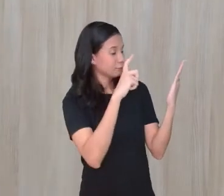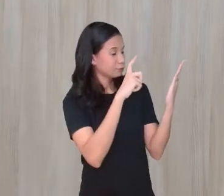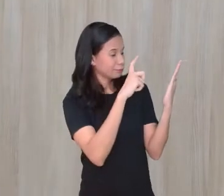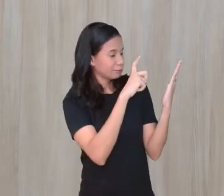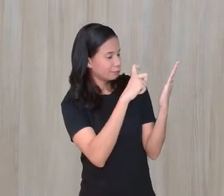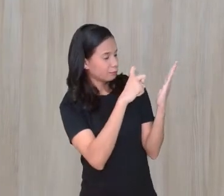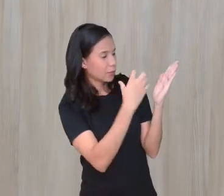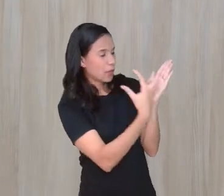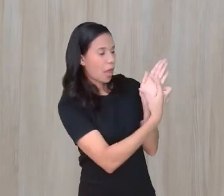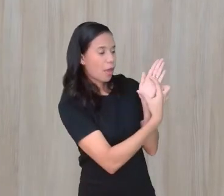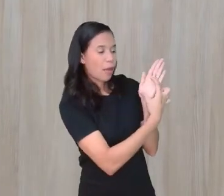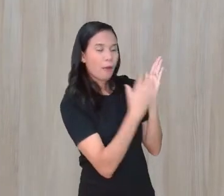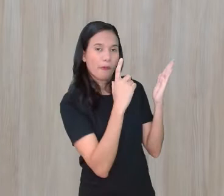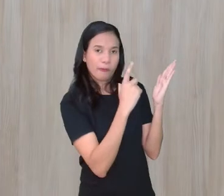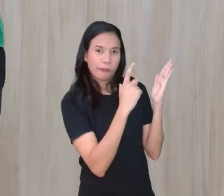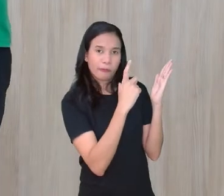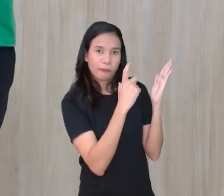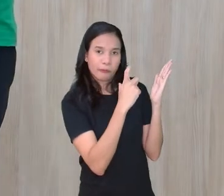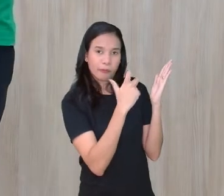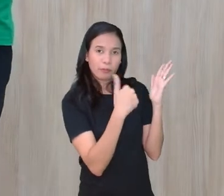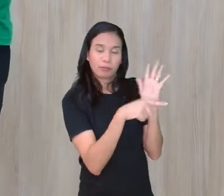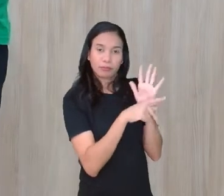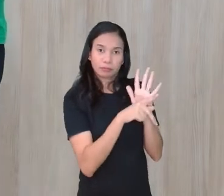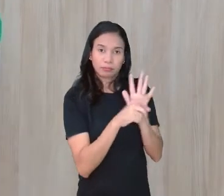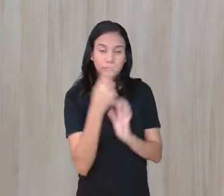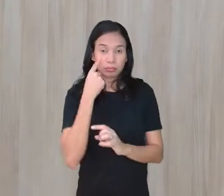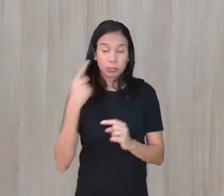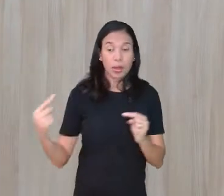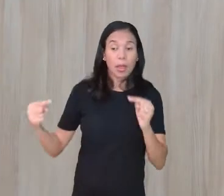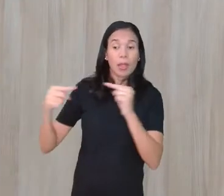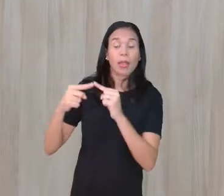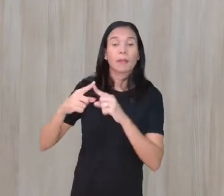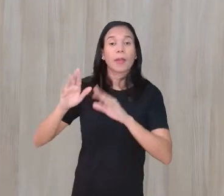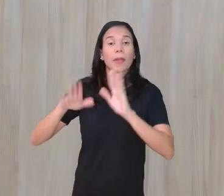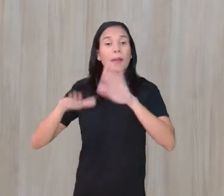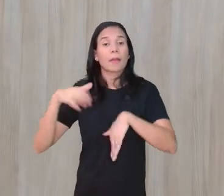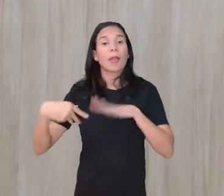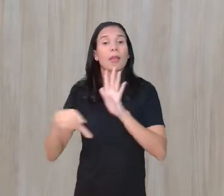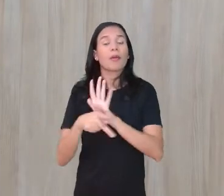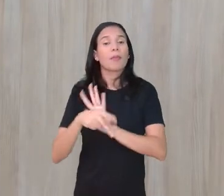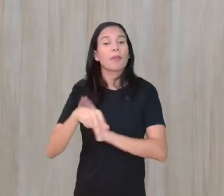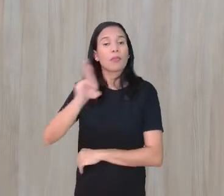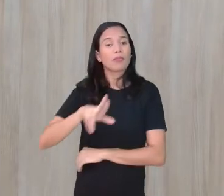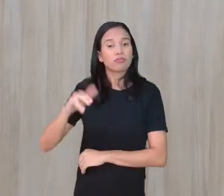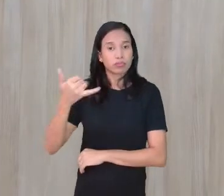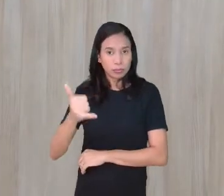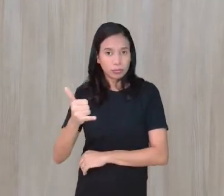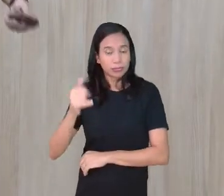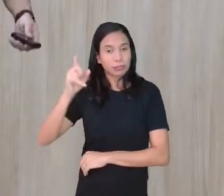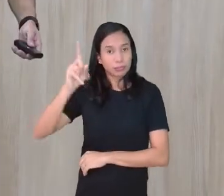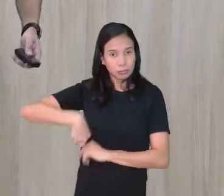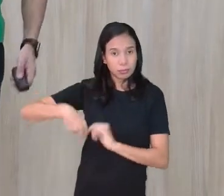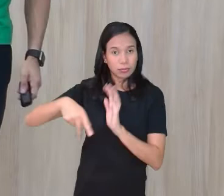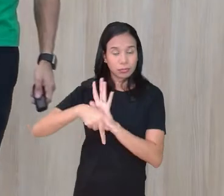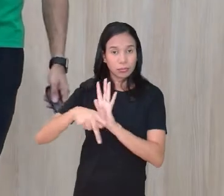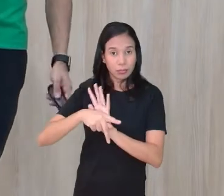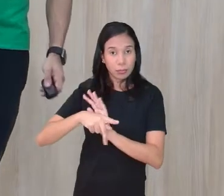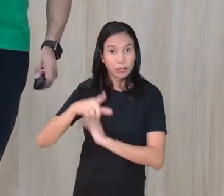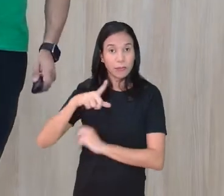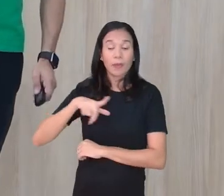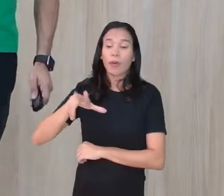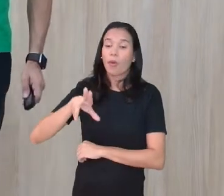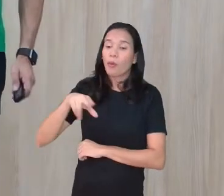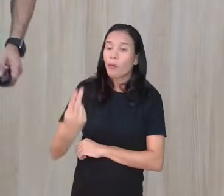sua câmera e aí tem 2 QR Codes que vai ser em relação ao seu sistema operacional, seja ele Android